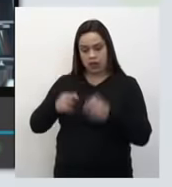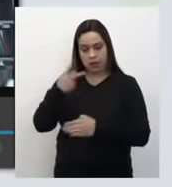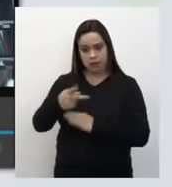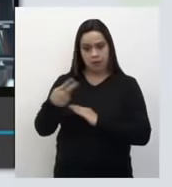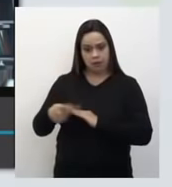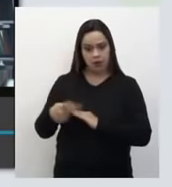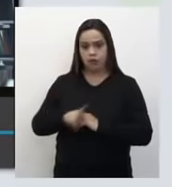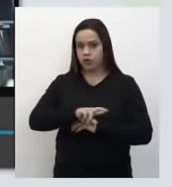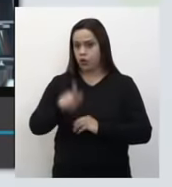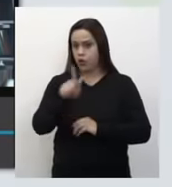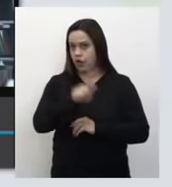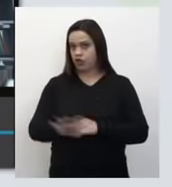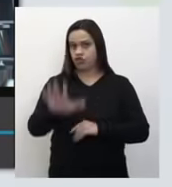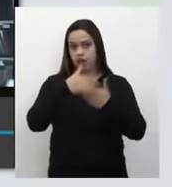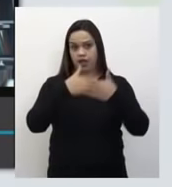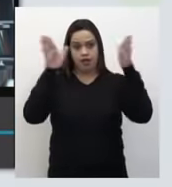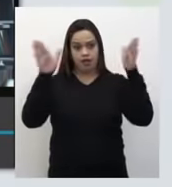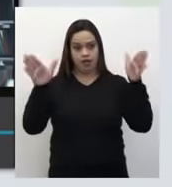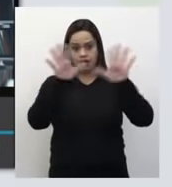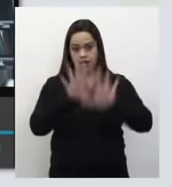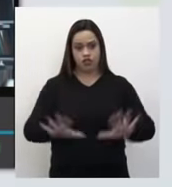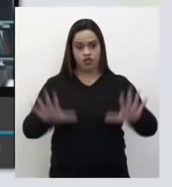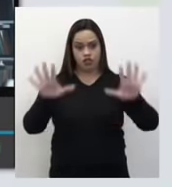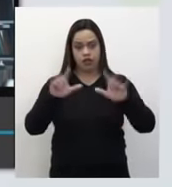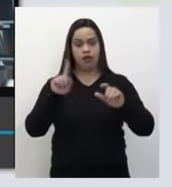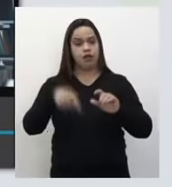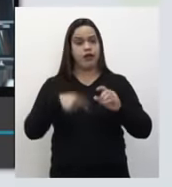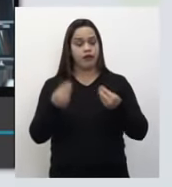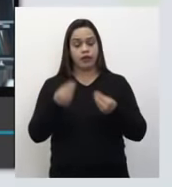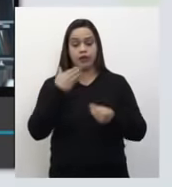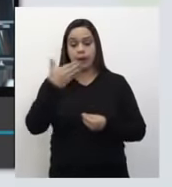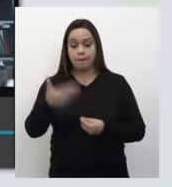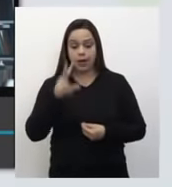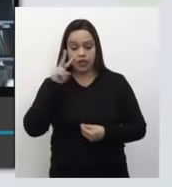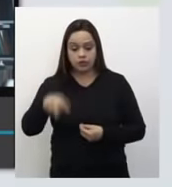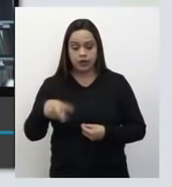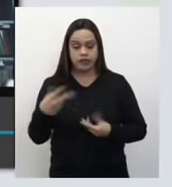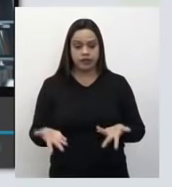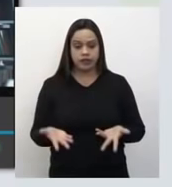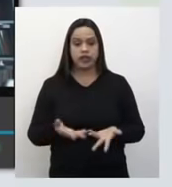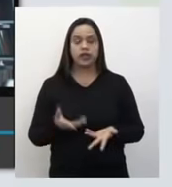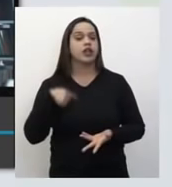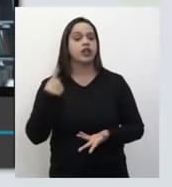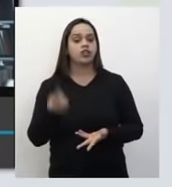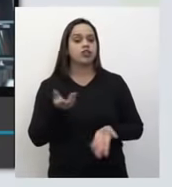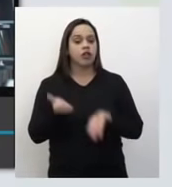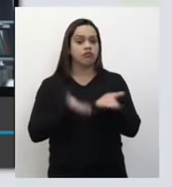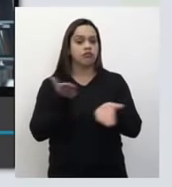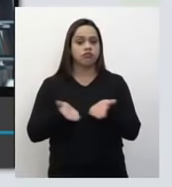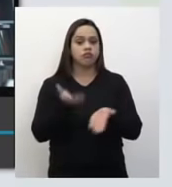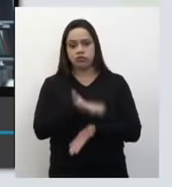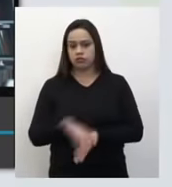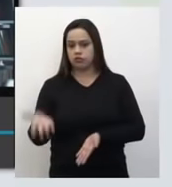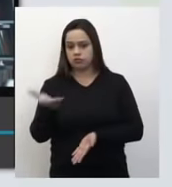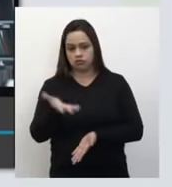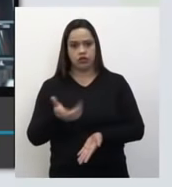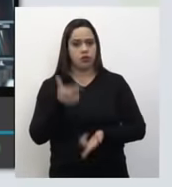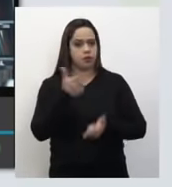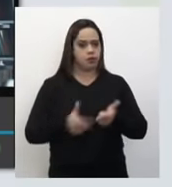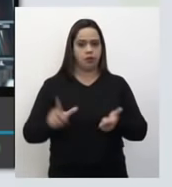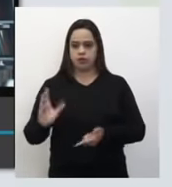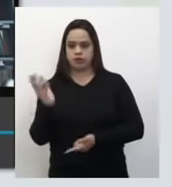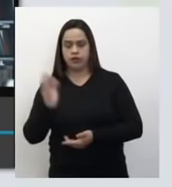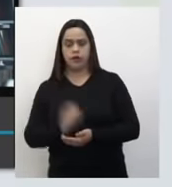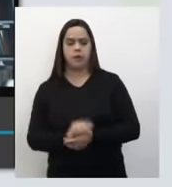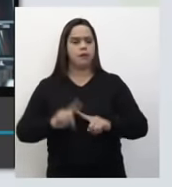não genérico, não é uma coisa geral, a gente tem que olhar para ela do jeito que ela pede para ser olhada, e a gente lida com aquela situação, daquele problema. Mas